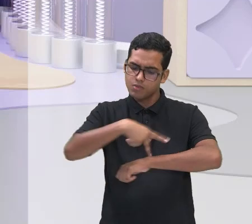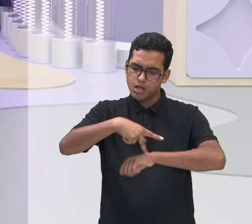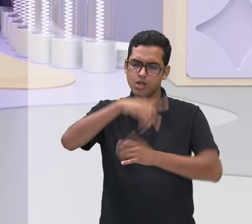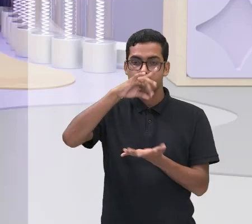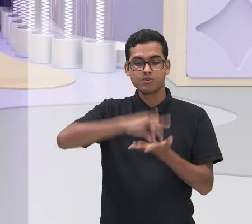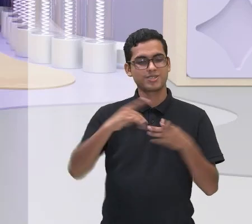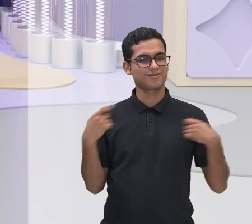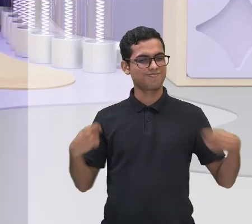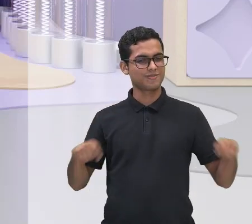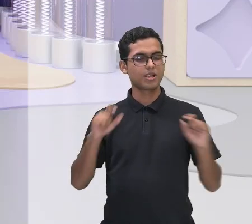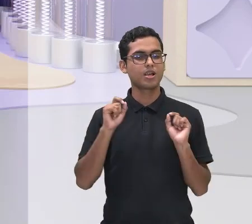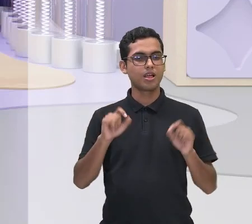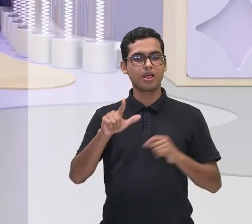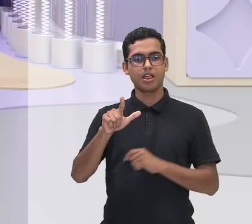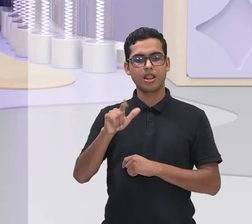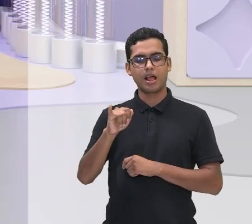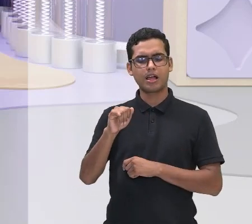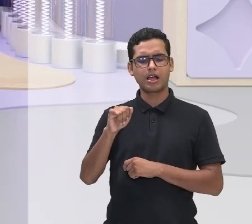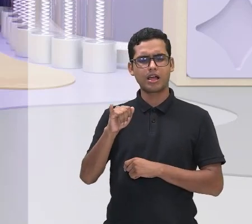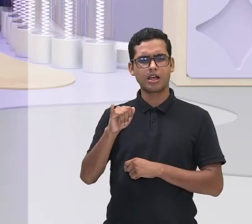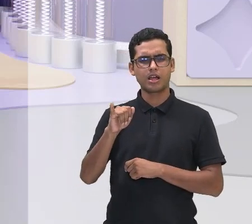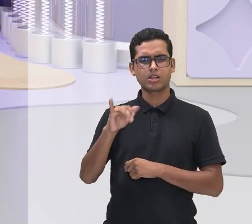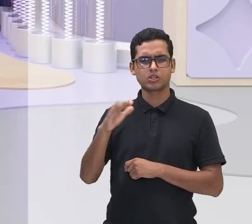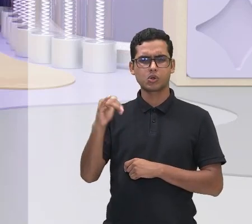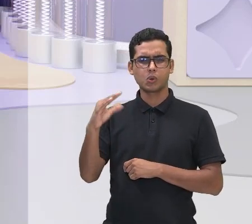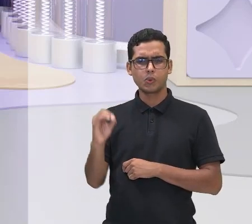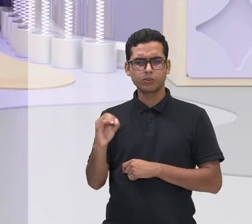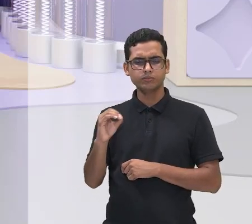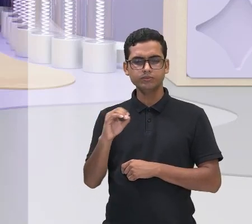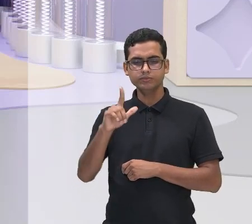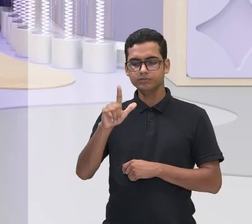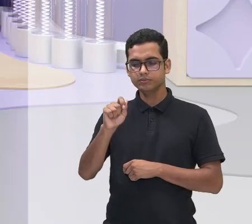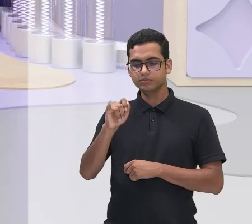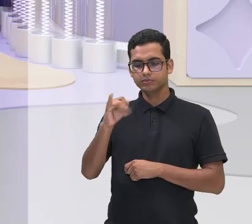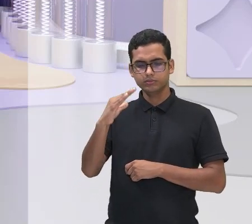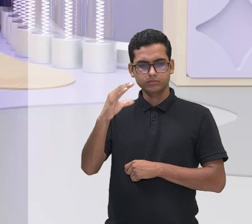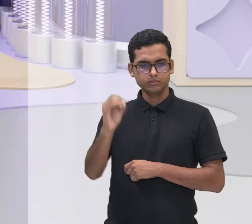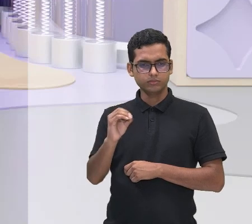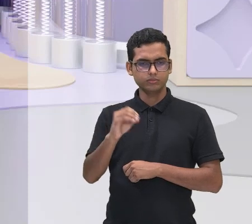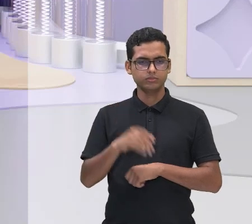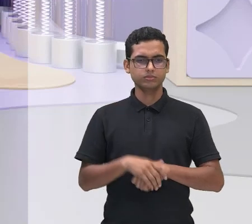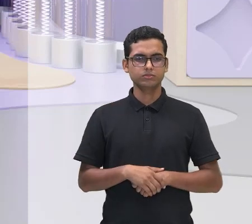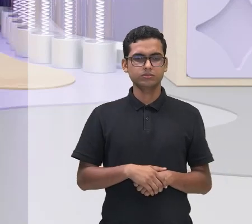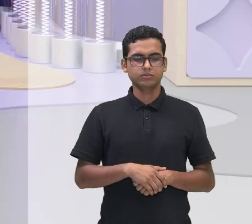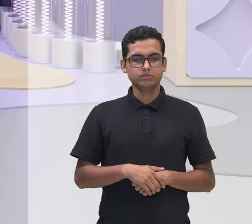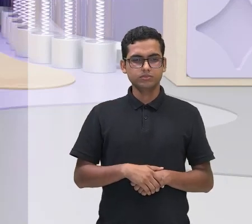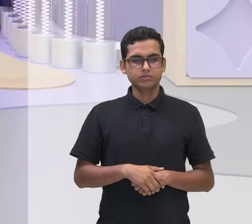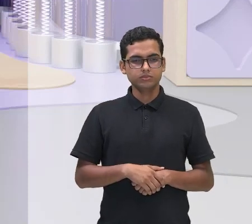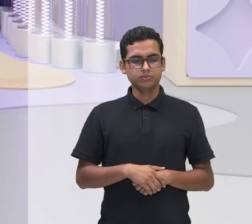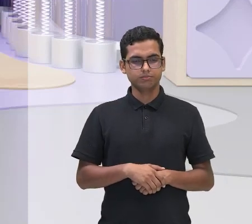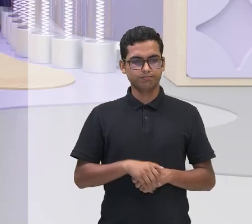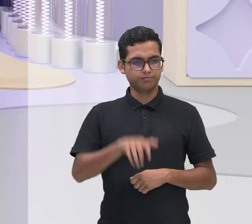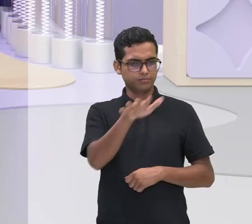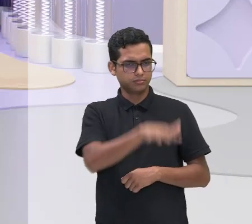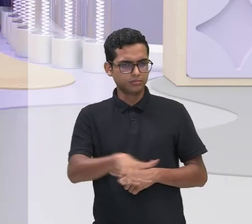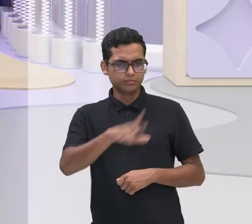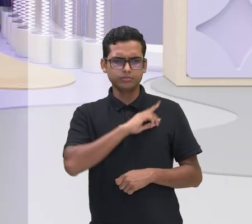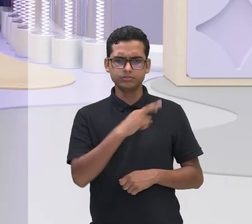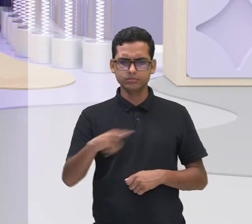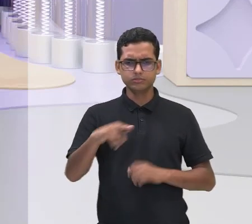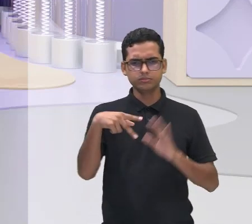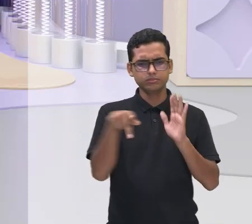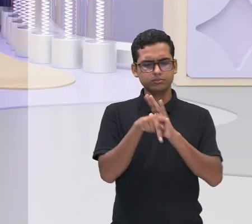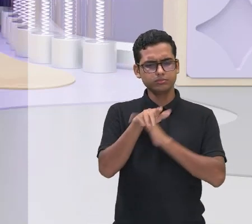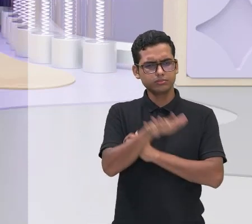laica. Vamos ver o que é o Estado laico. Estado laico ou, no âmbito religioso, Estado